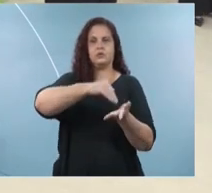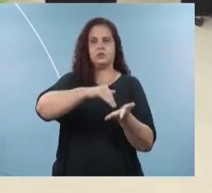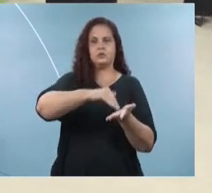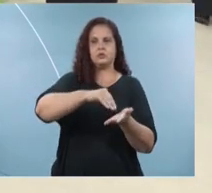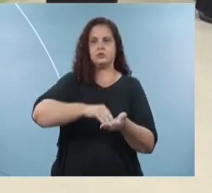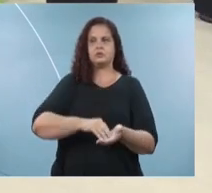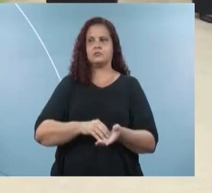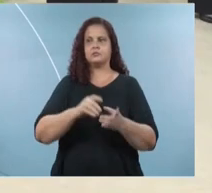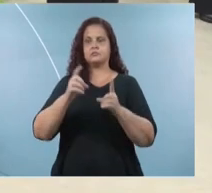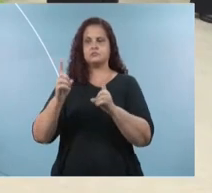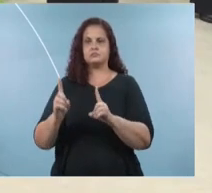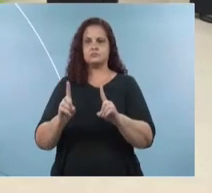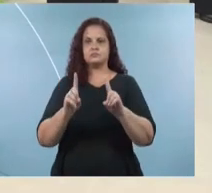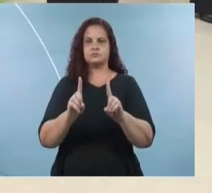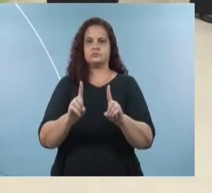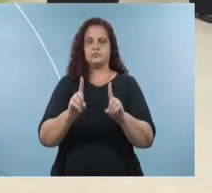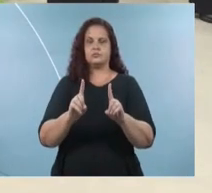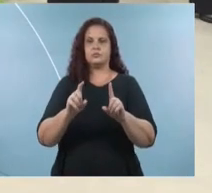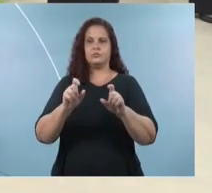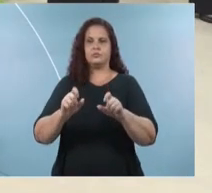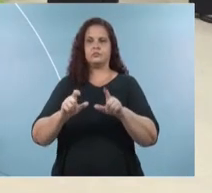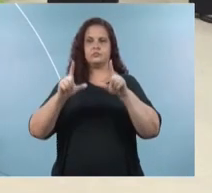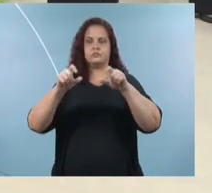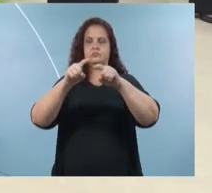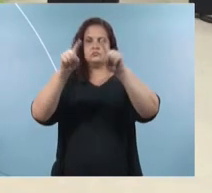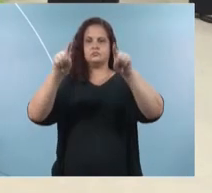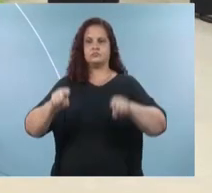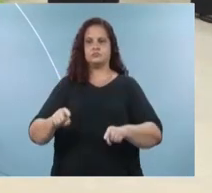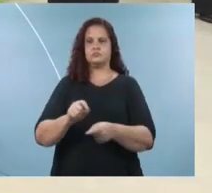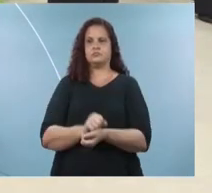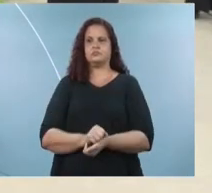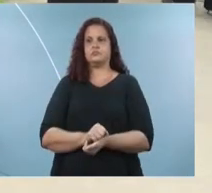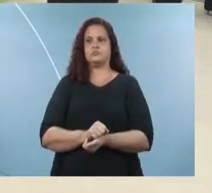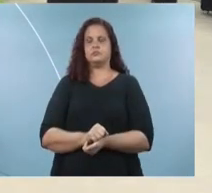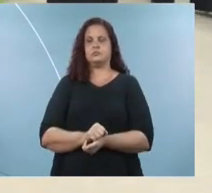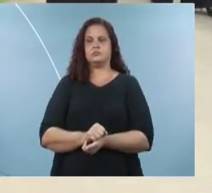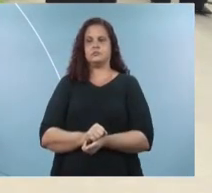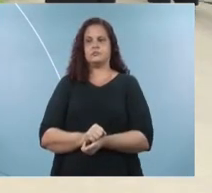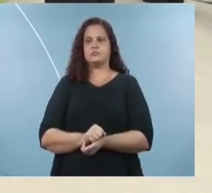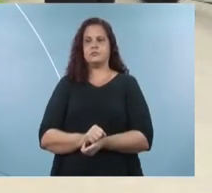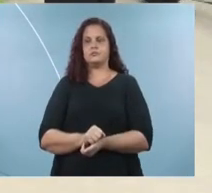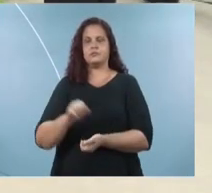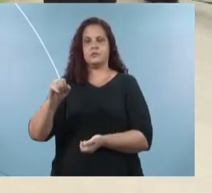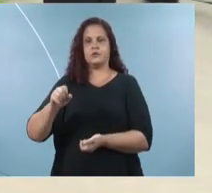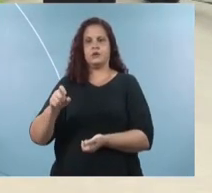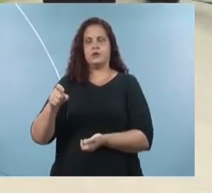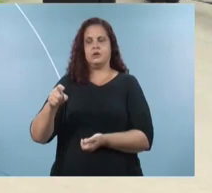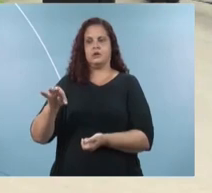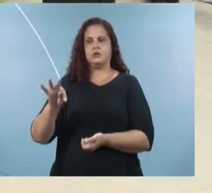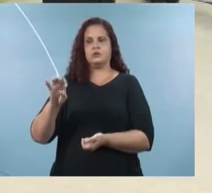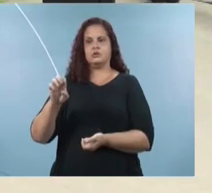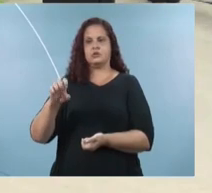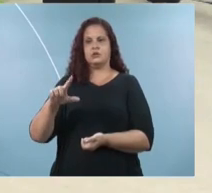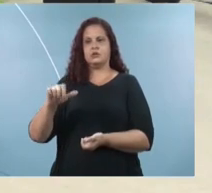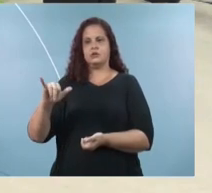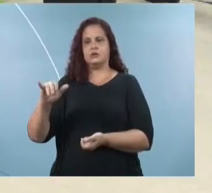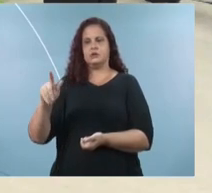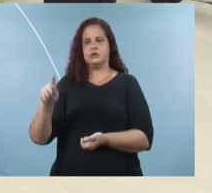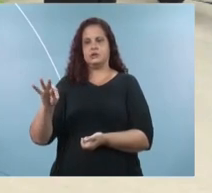deputada Cristiane Dantas, fazer a entrega da placa à senhora Estelita Damásio do Nascimento.